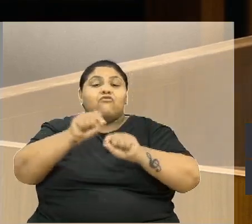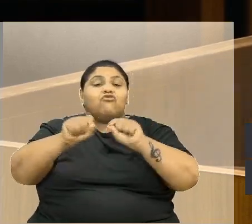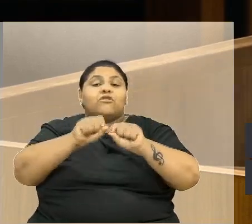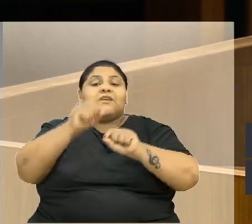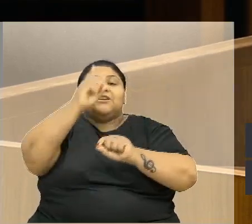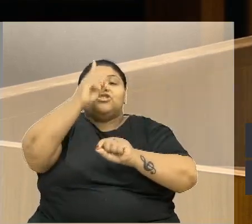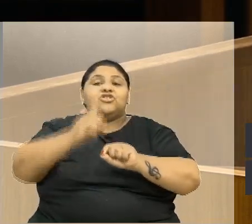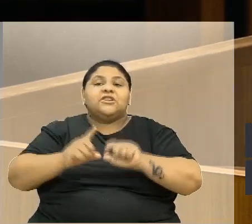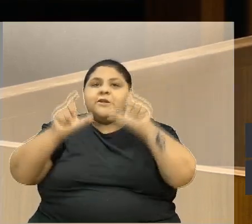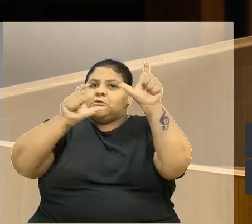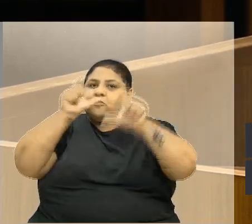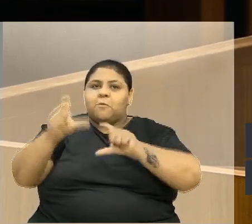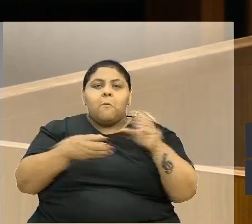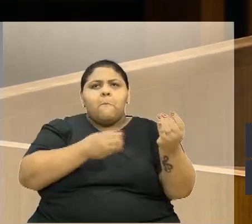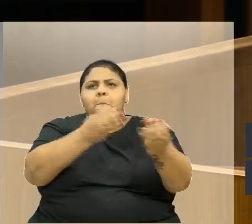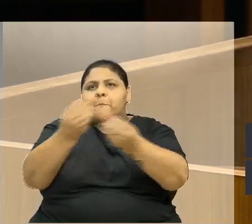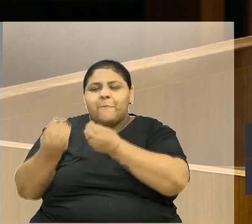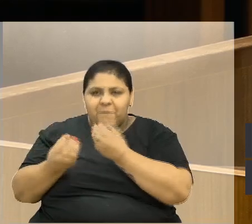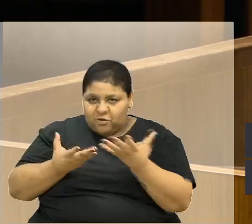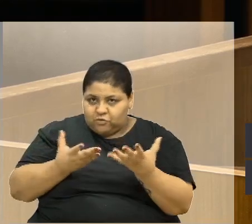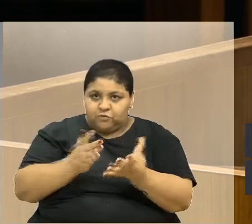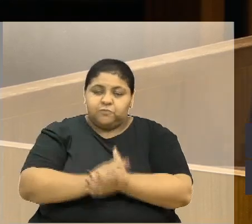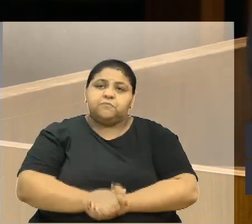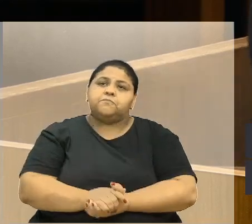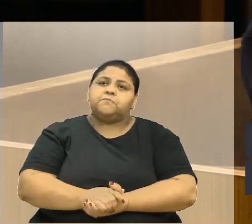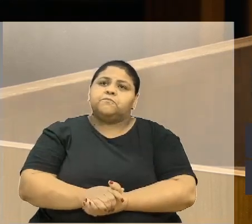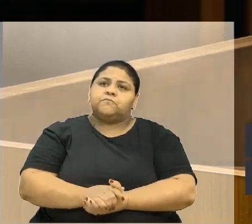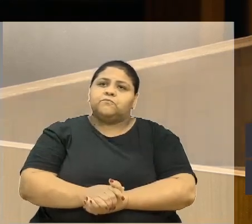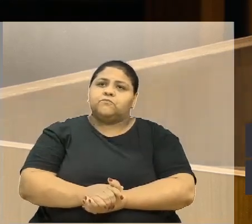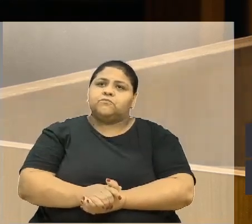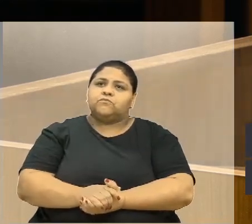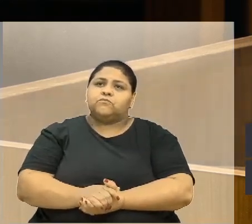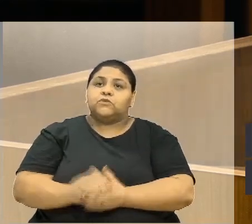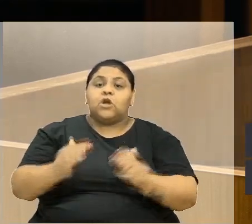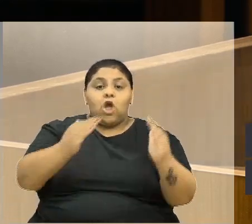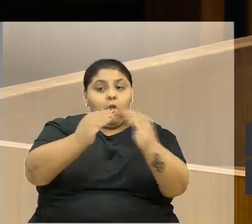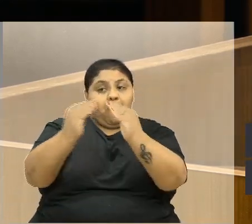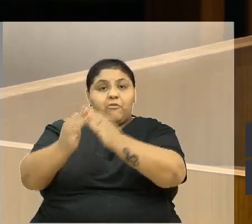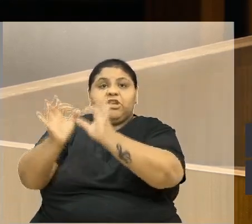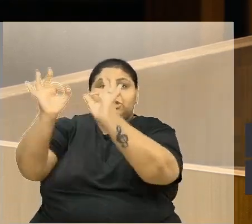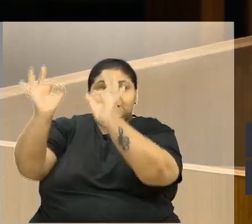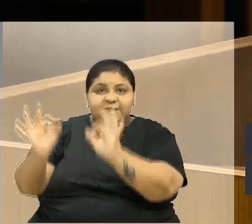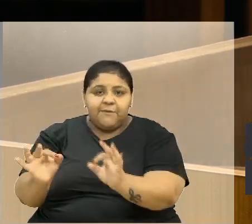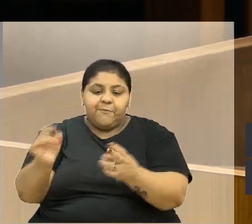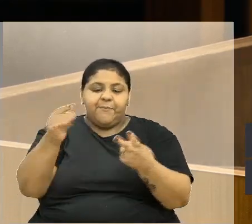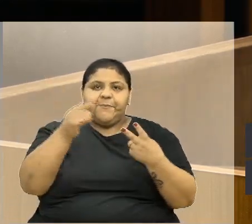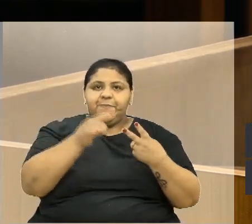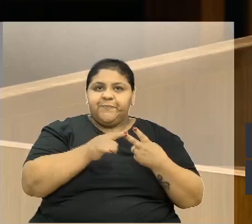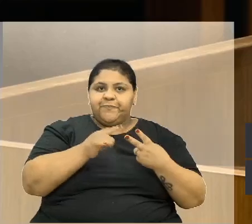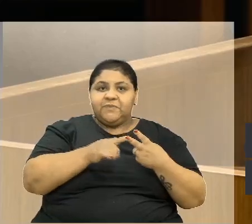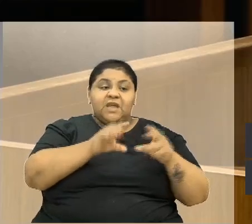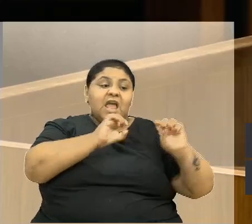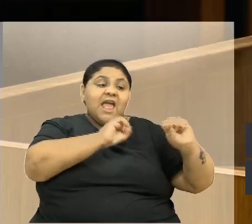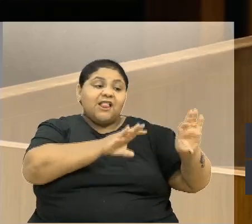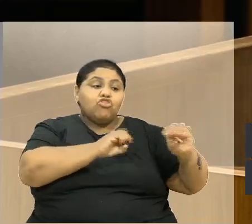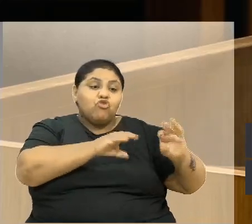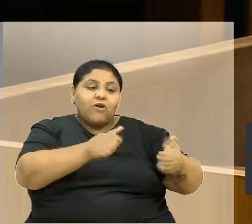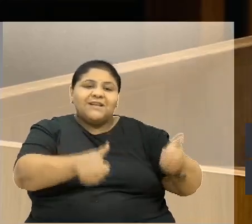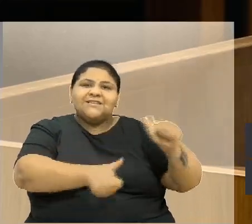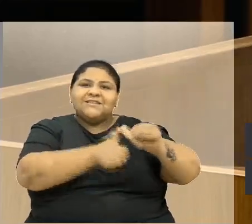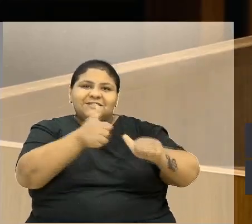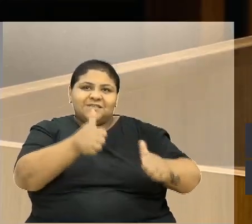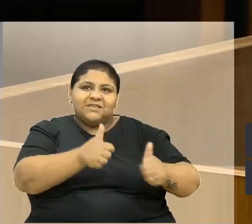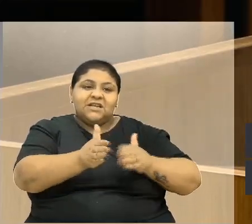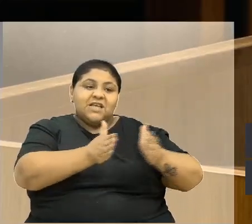são muitos. O que são os direitos humanos? É uma moradia adequada, é educação de qualidade